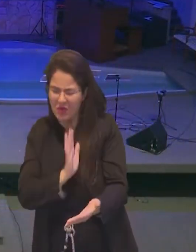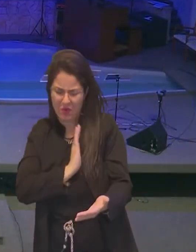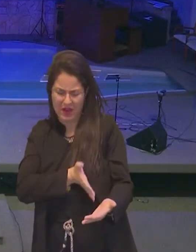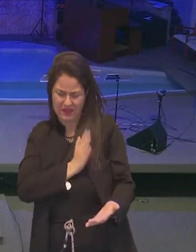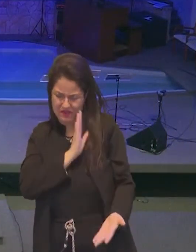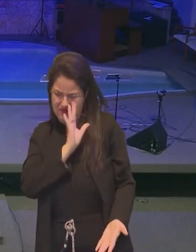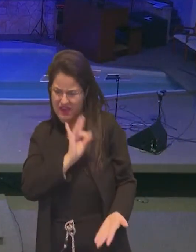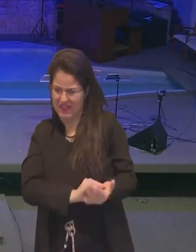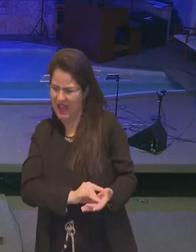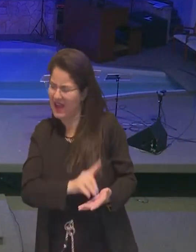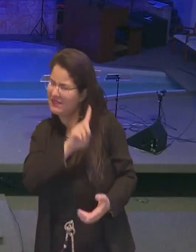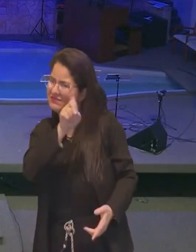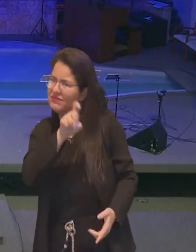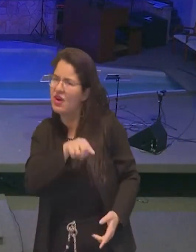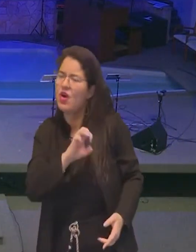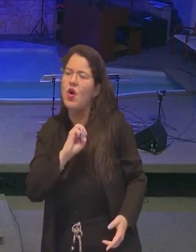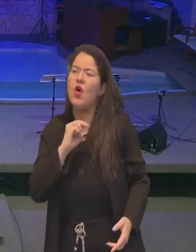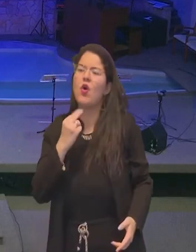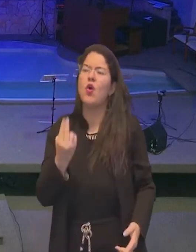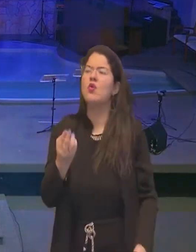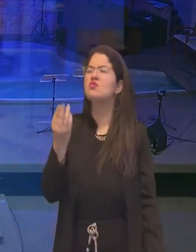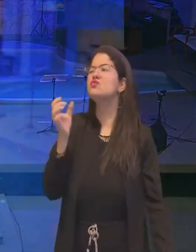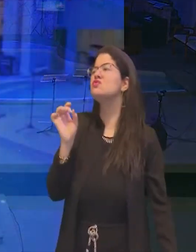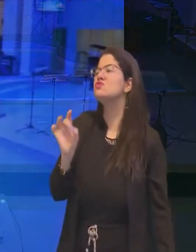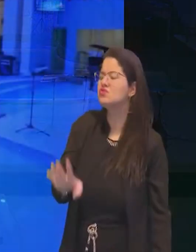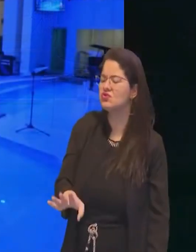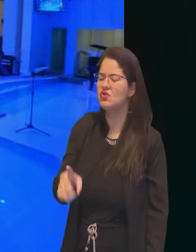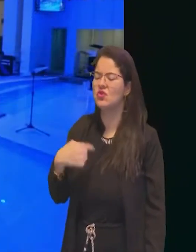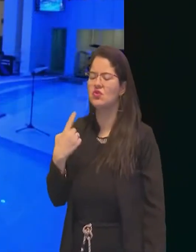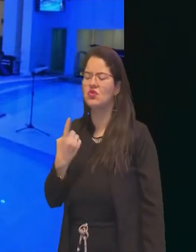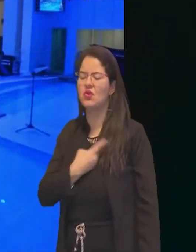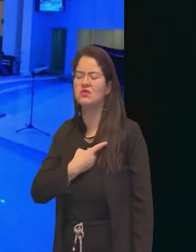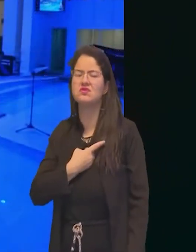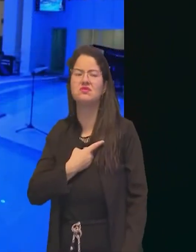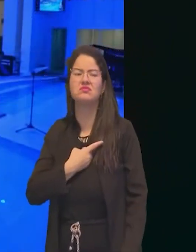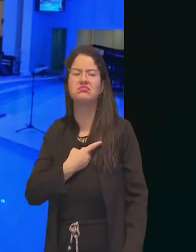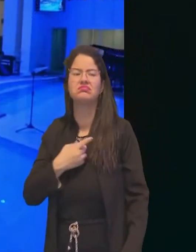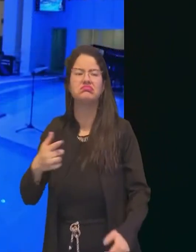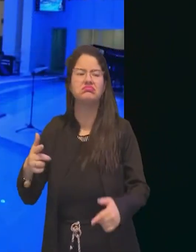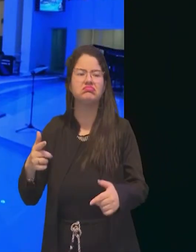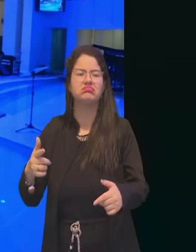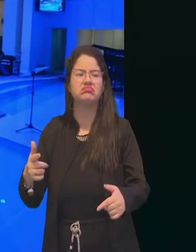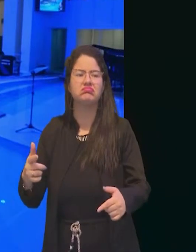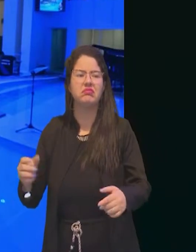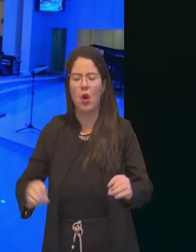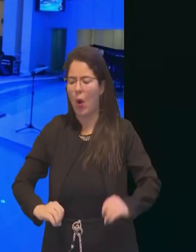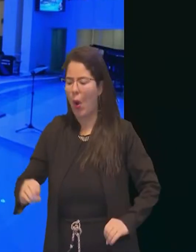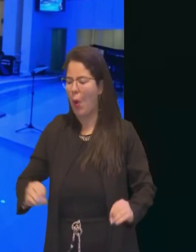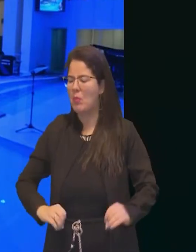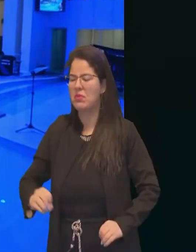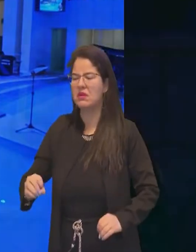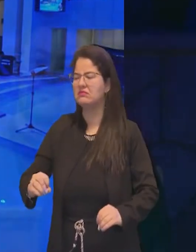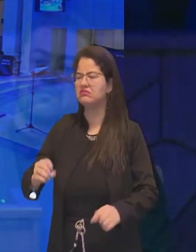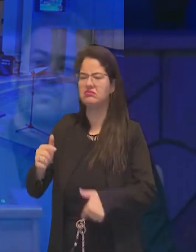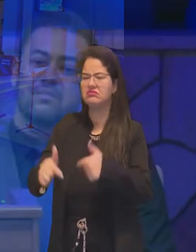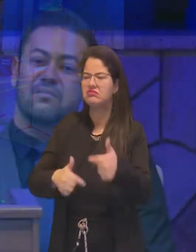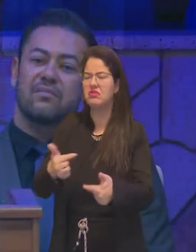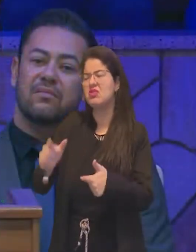coração? Ou será que nós estamos realizando a obra de Deus apenas por fazer?